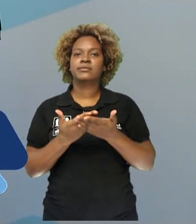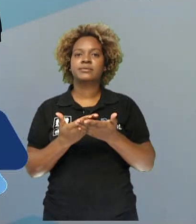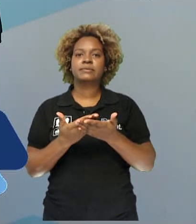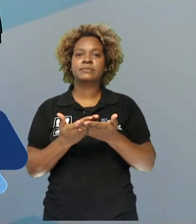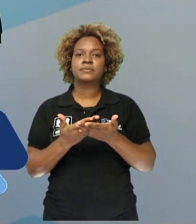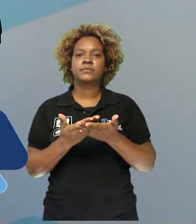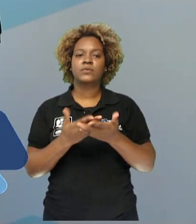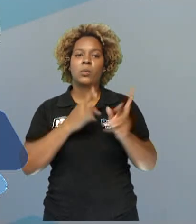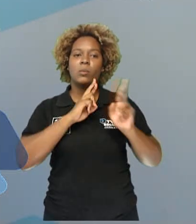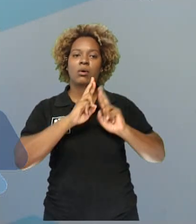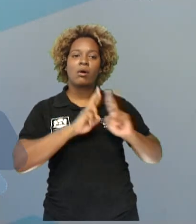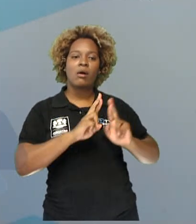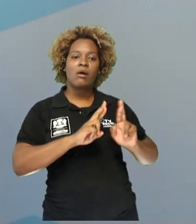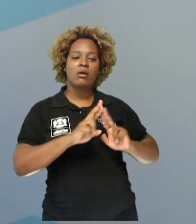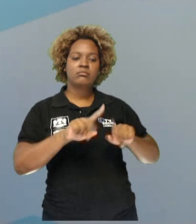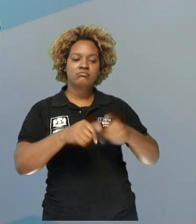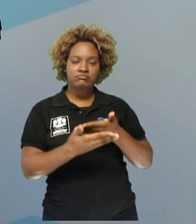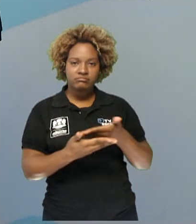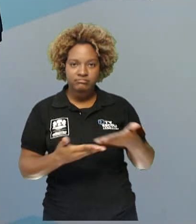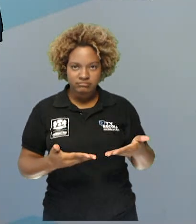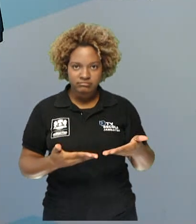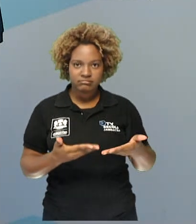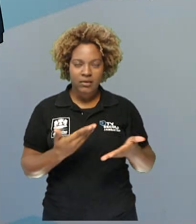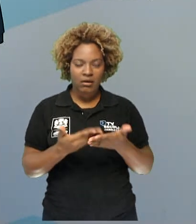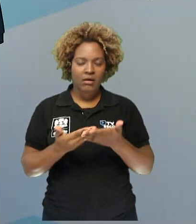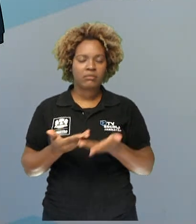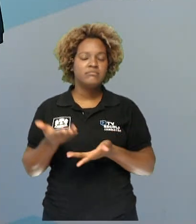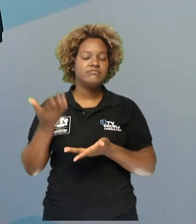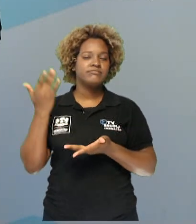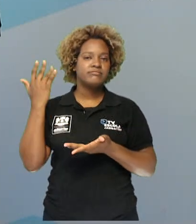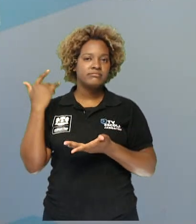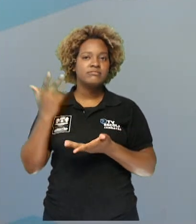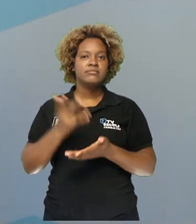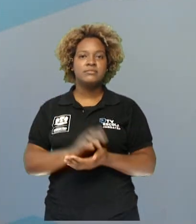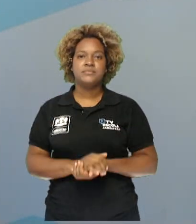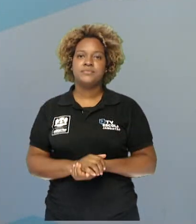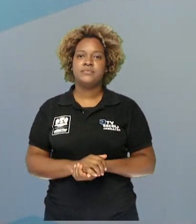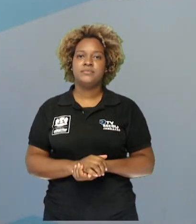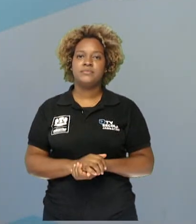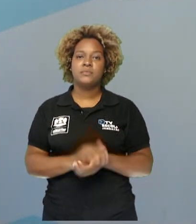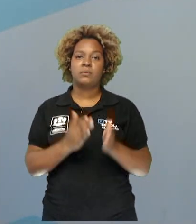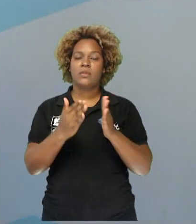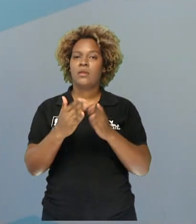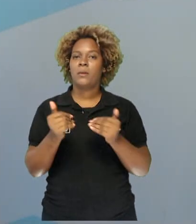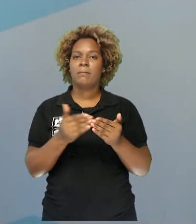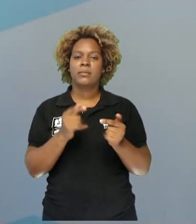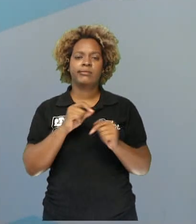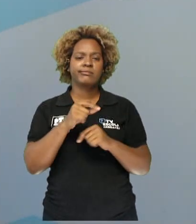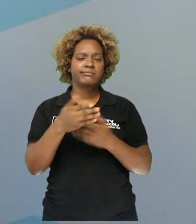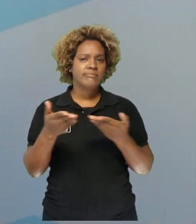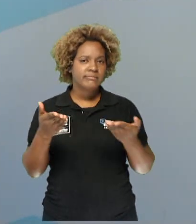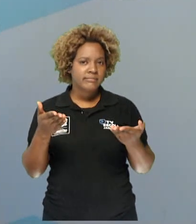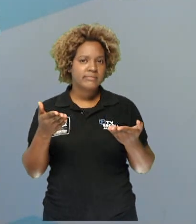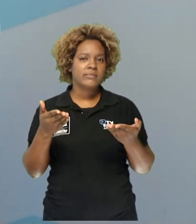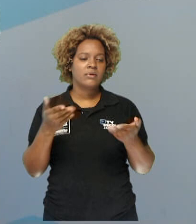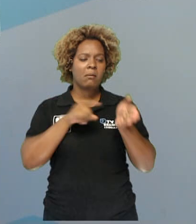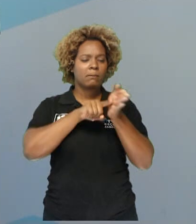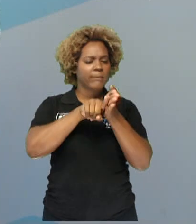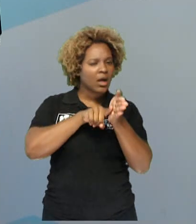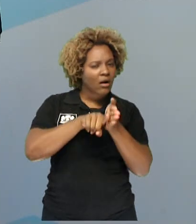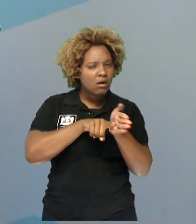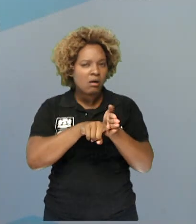vamos à resposta do desafio da aula anterior, que nós solicitamos que você